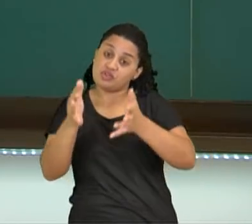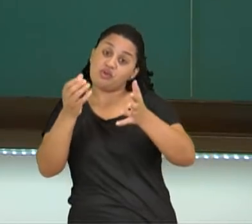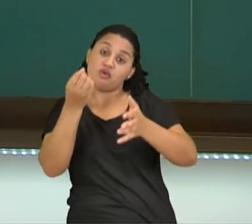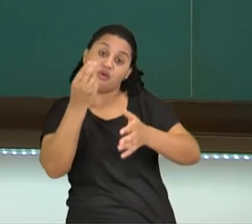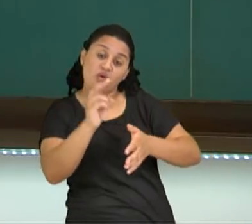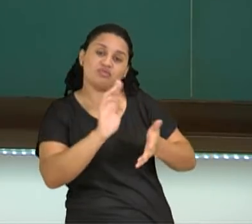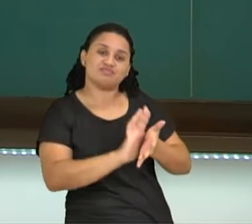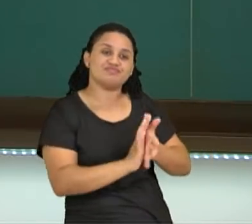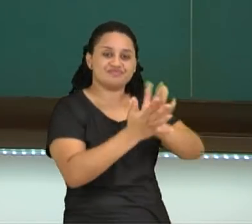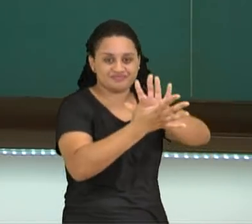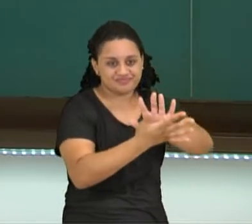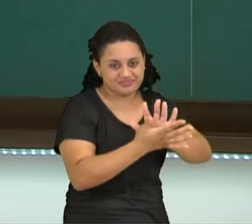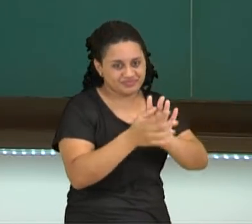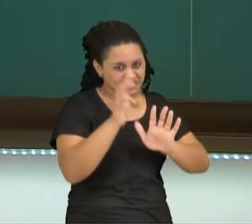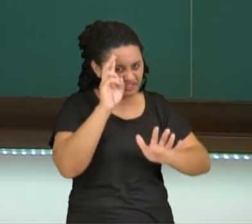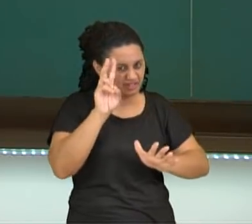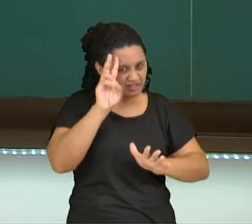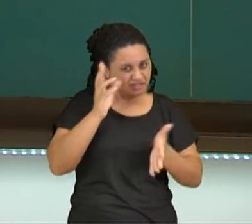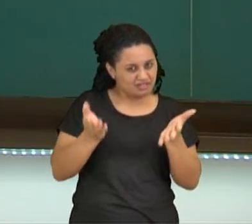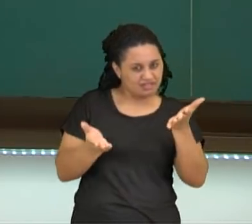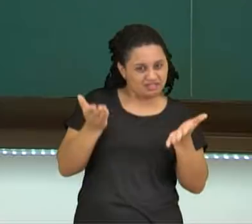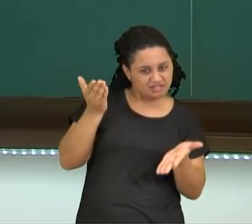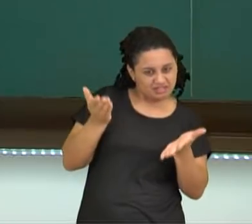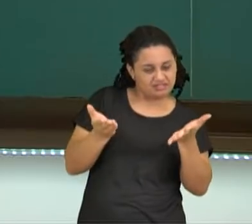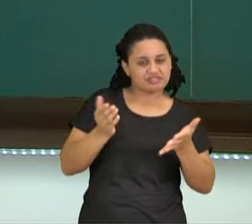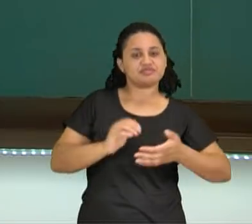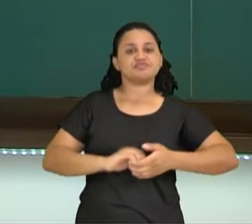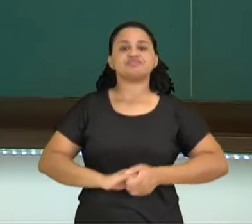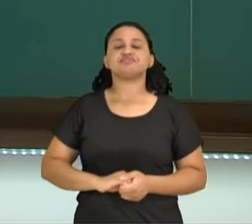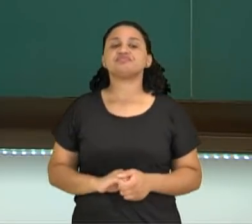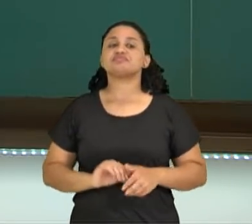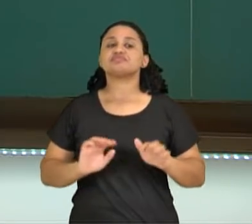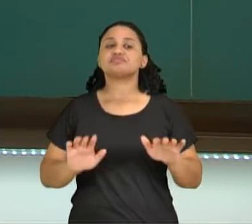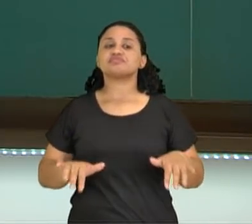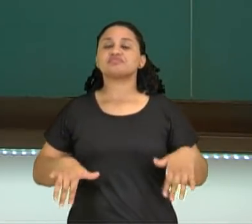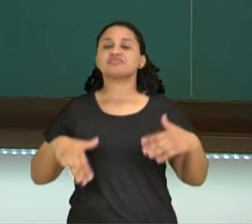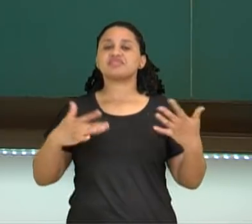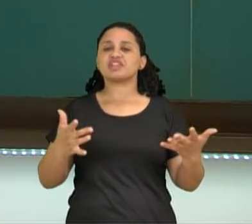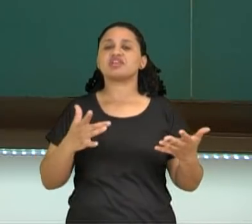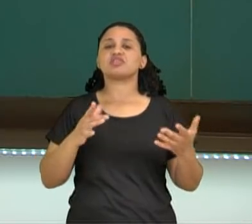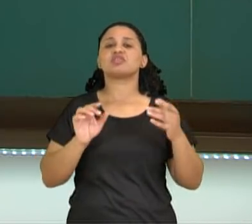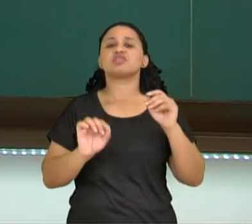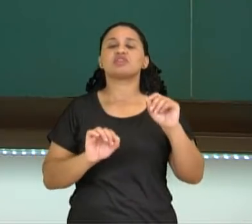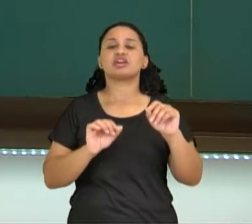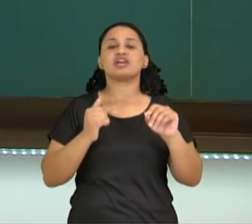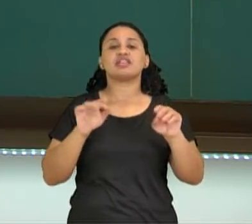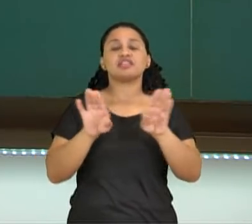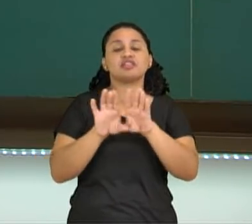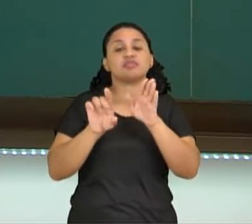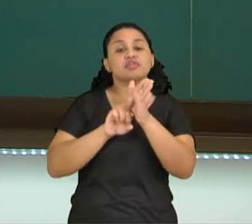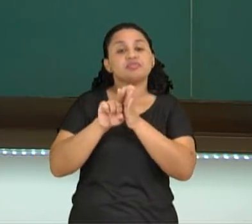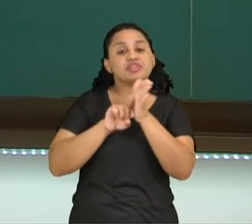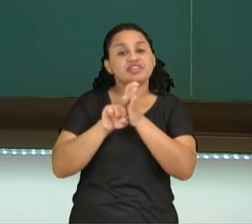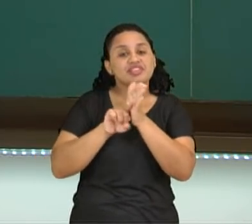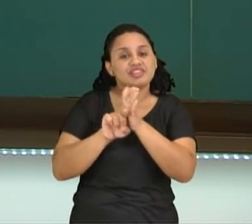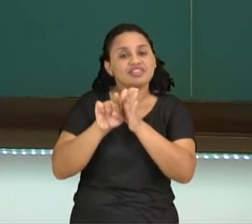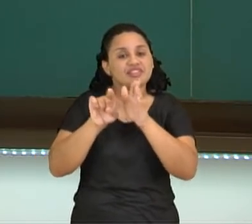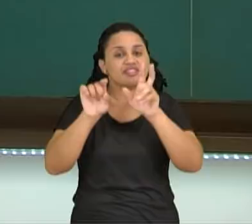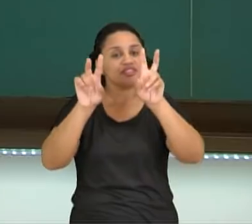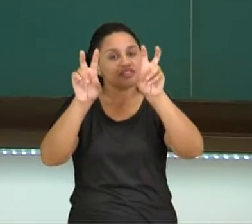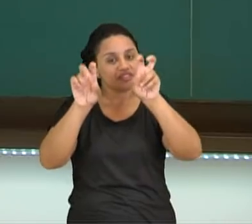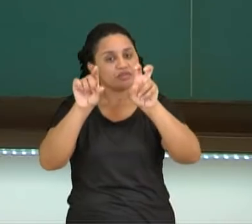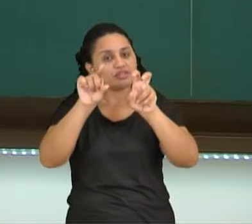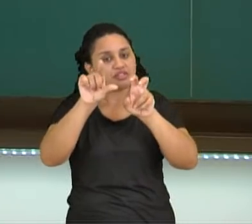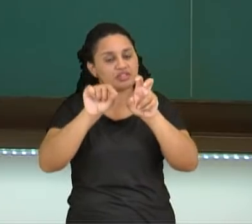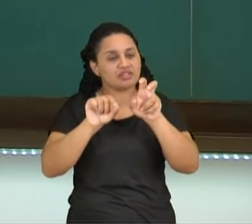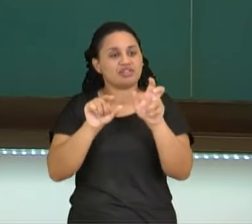ou destruir, né, uma ideia, ok? Para fazer isso, ó, também pesquisem sobre o assunto, lembrando